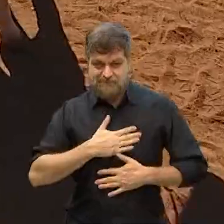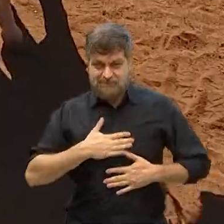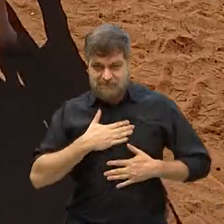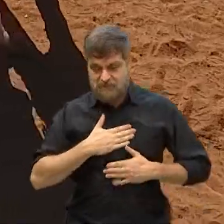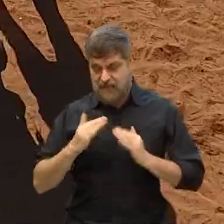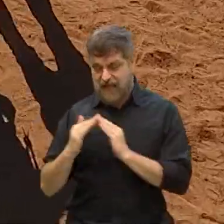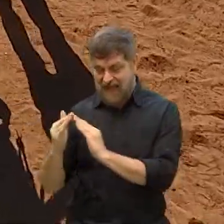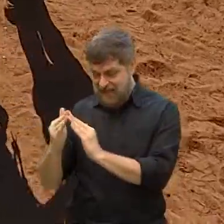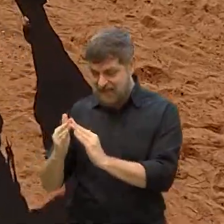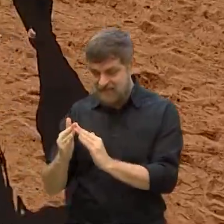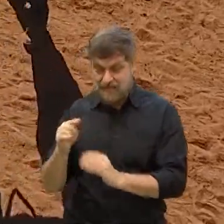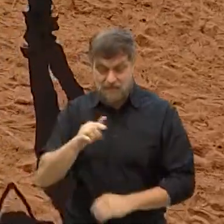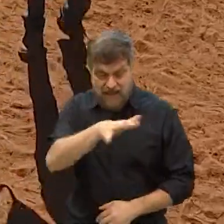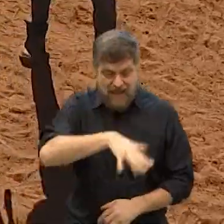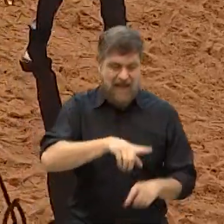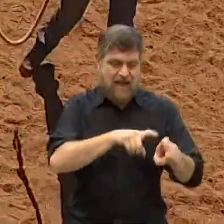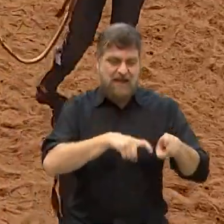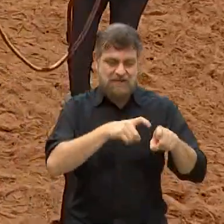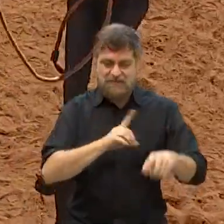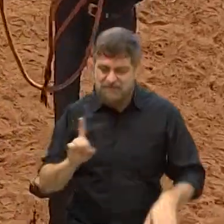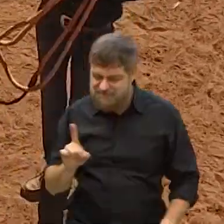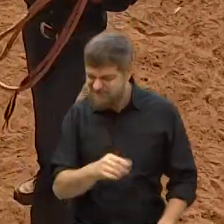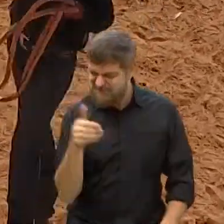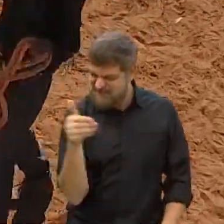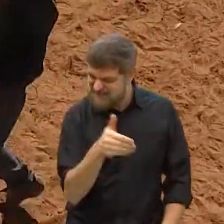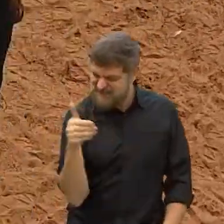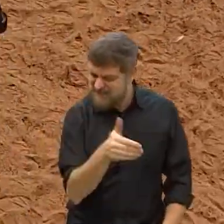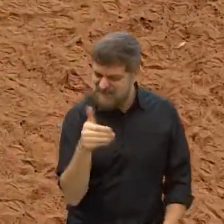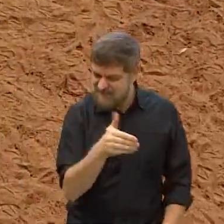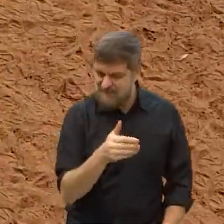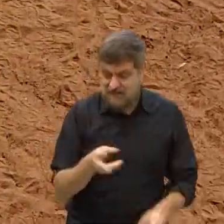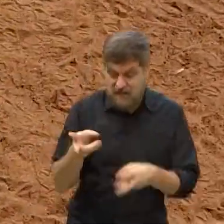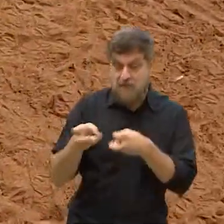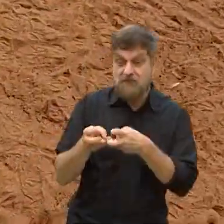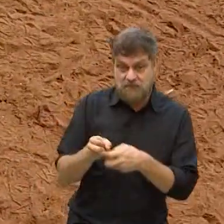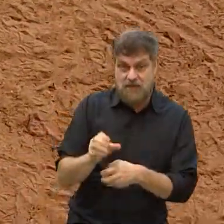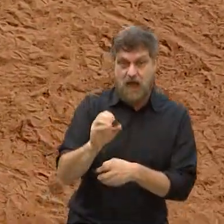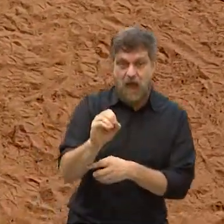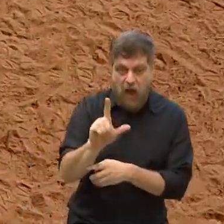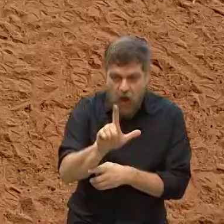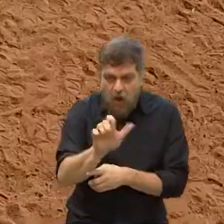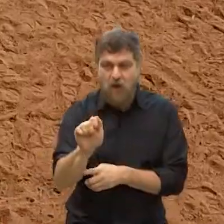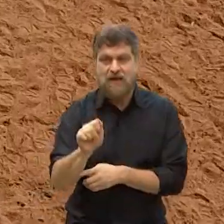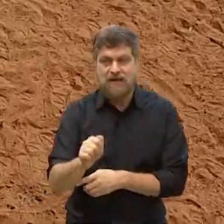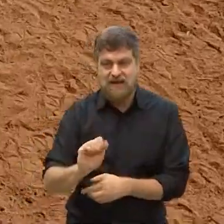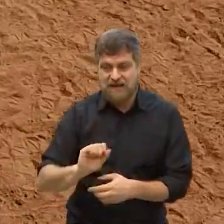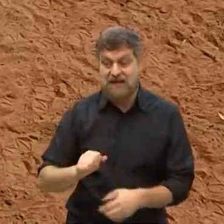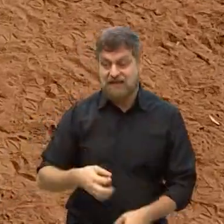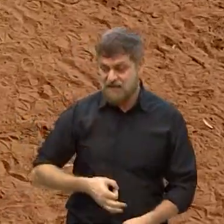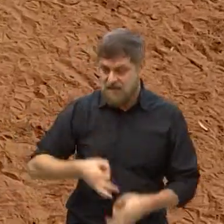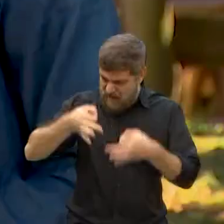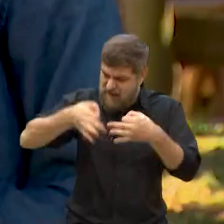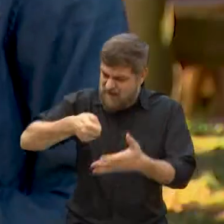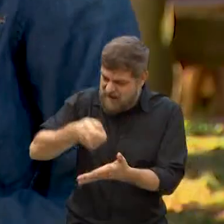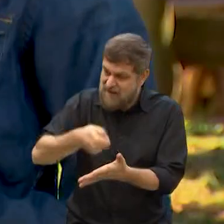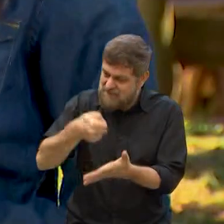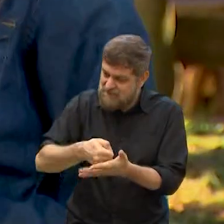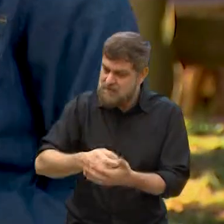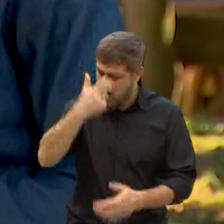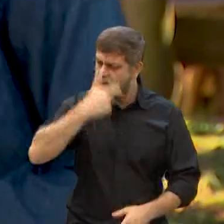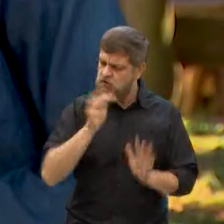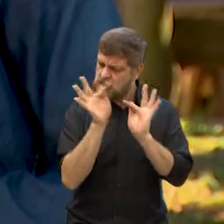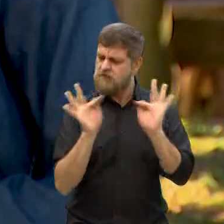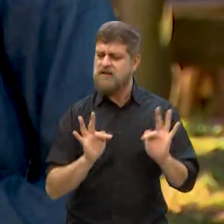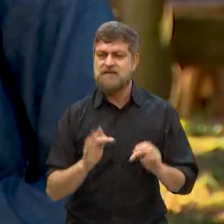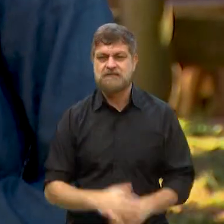está pertinho da vida urbana, mas não larga o dia a dia no campo, se traduz nas palavras da Olga, que garante